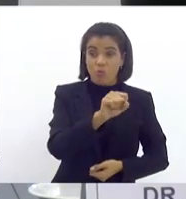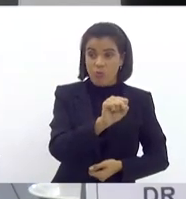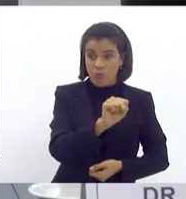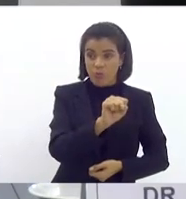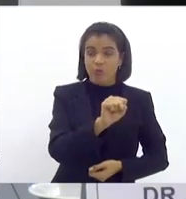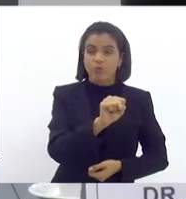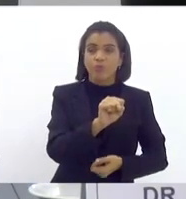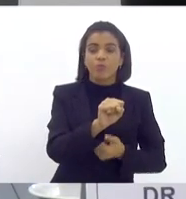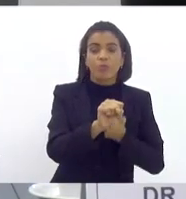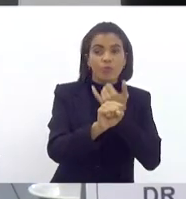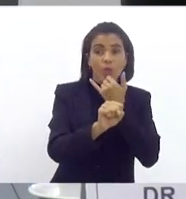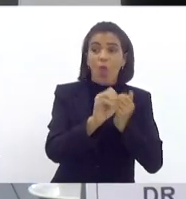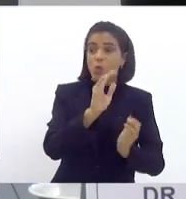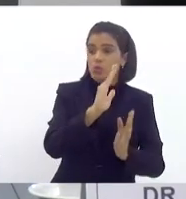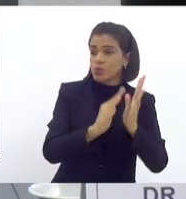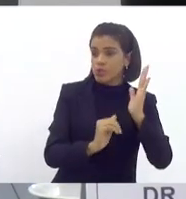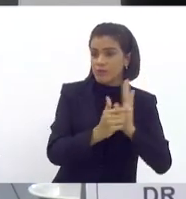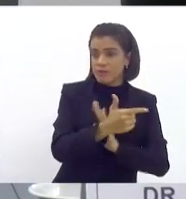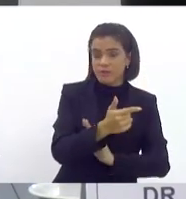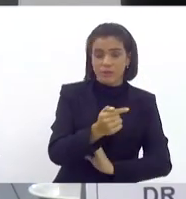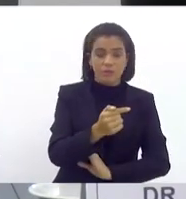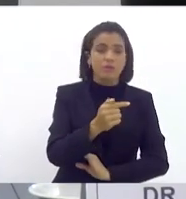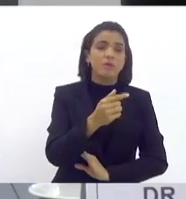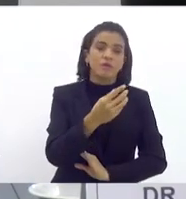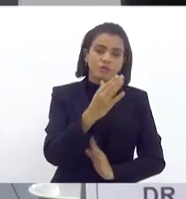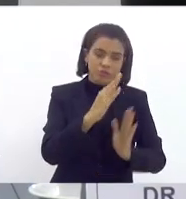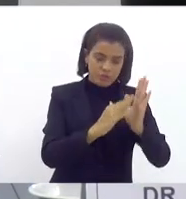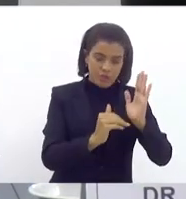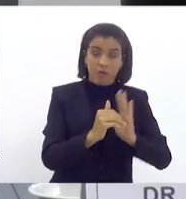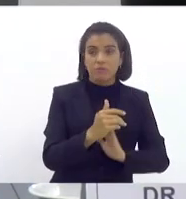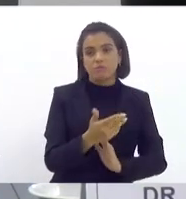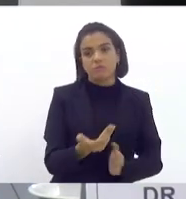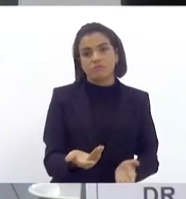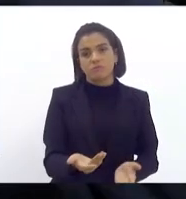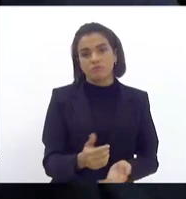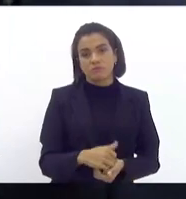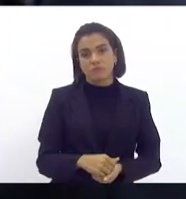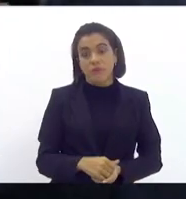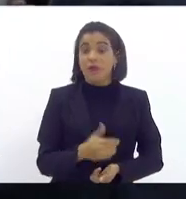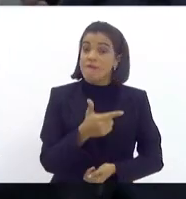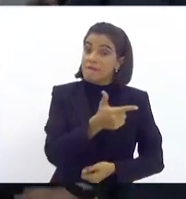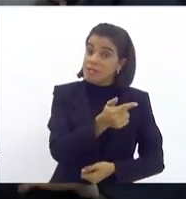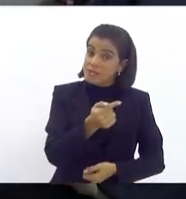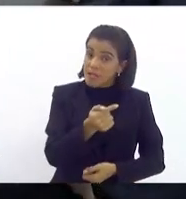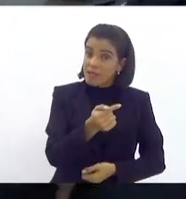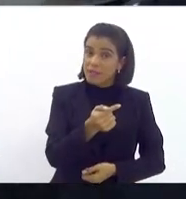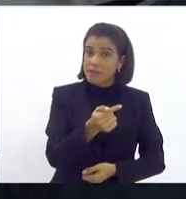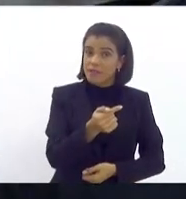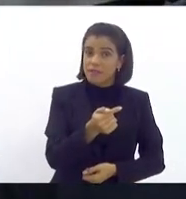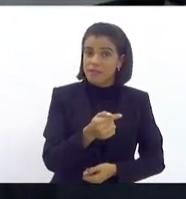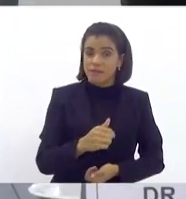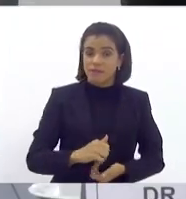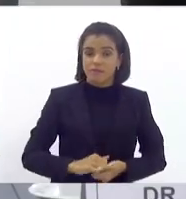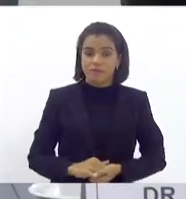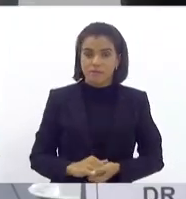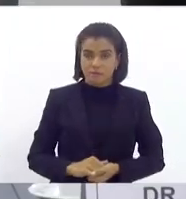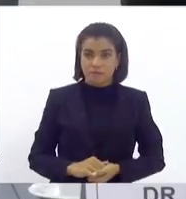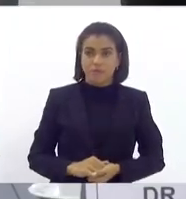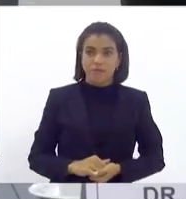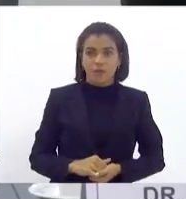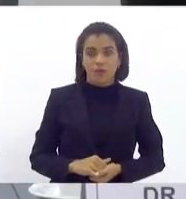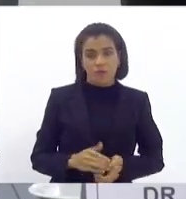28. Eu retirei então. 27. Pedi a retirada. É 28 ou 27 que o deputado Luiz Paulo quer que tire? 27. Então, vou